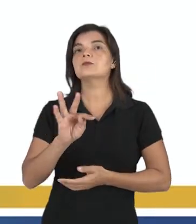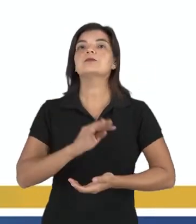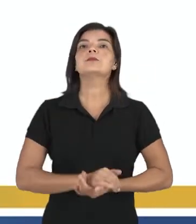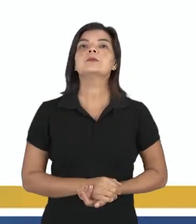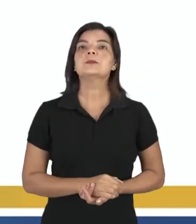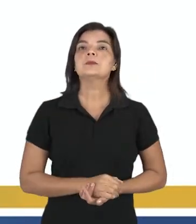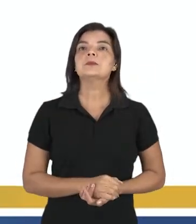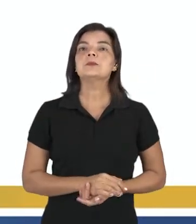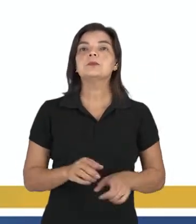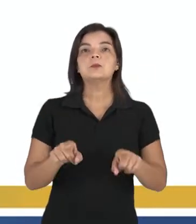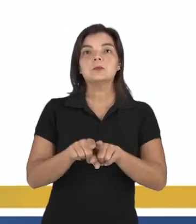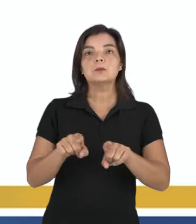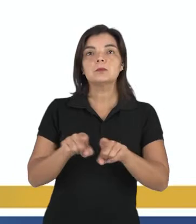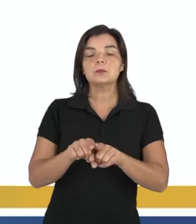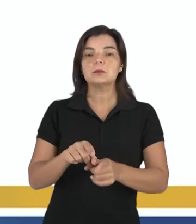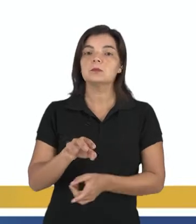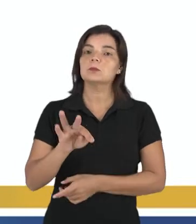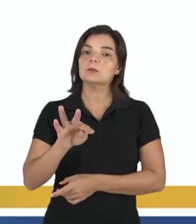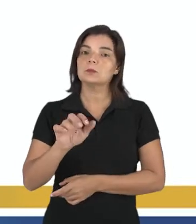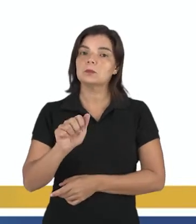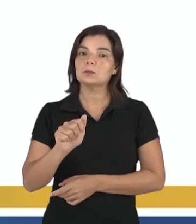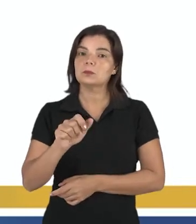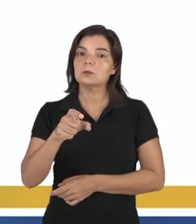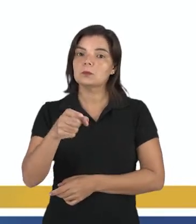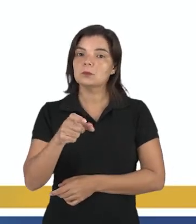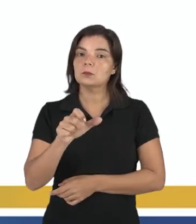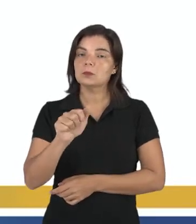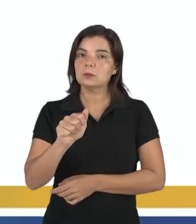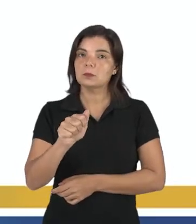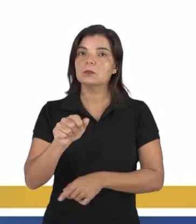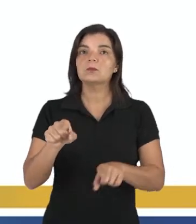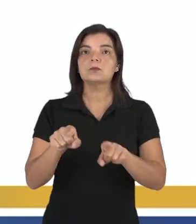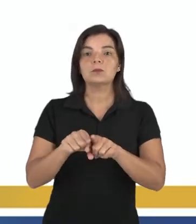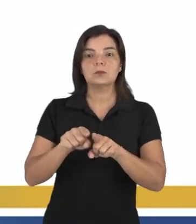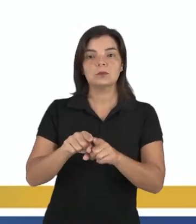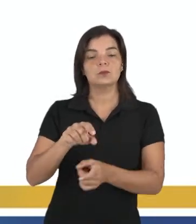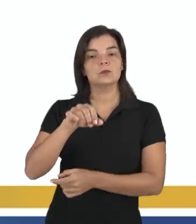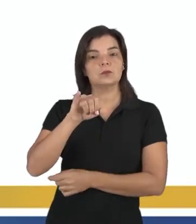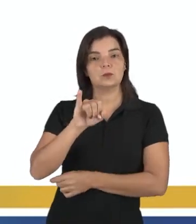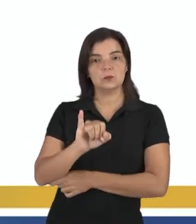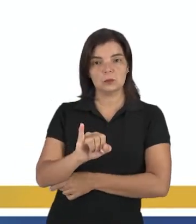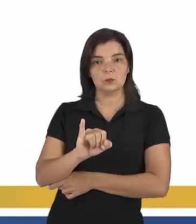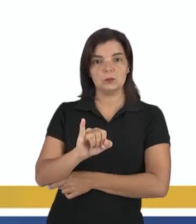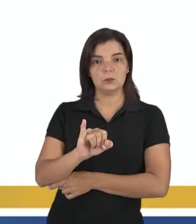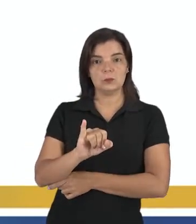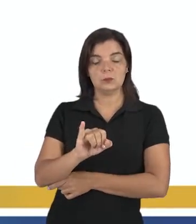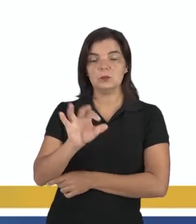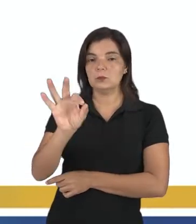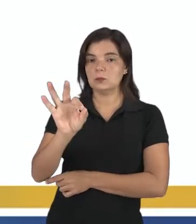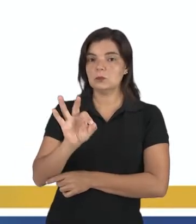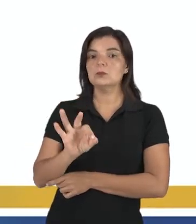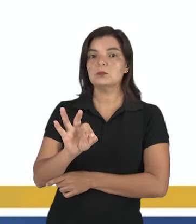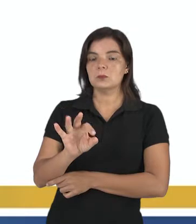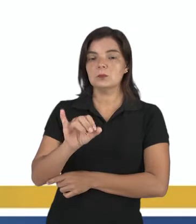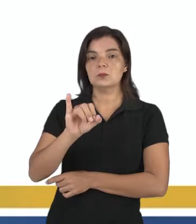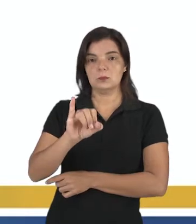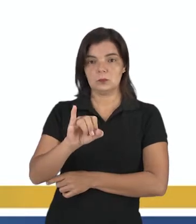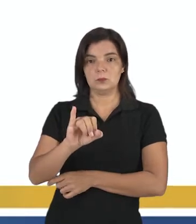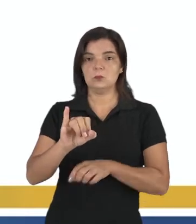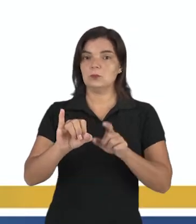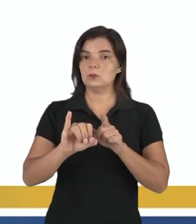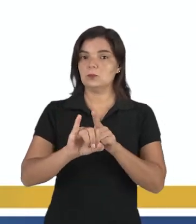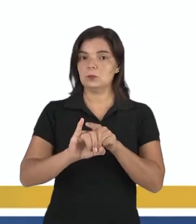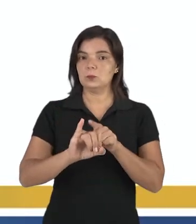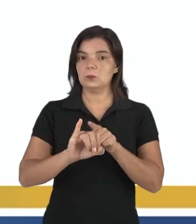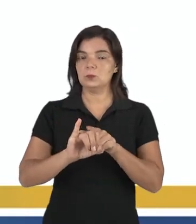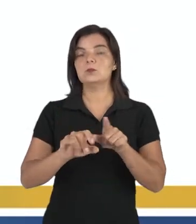tempo, e também nós temos a taxa, em percentual de juros por unidade de tempo, e aí ele vai incidir apenas